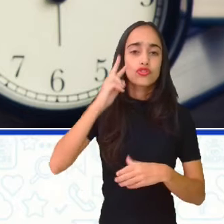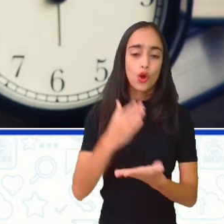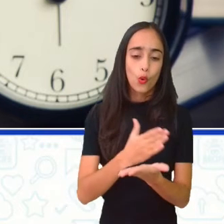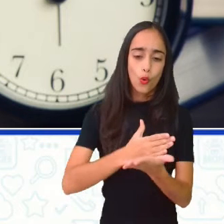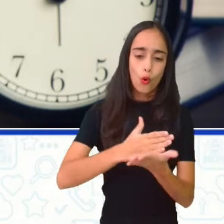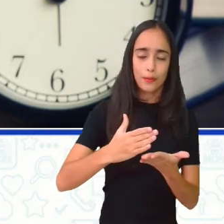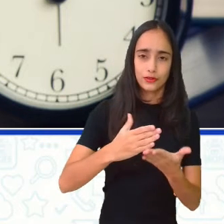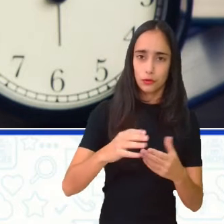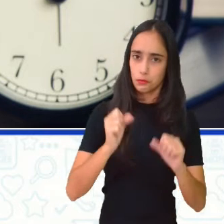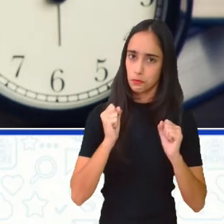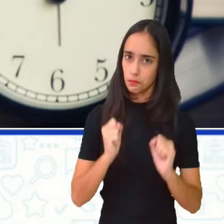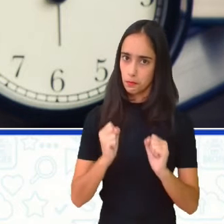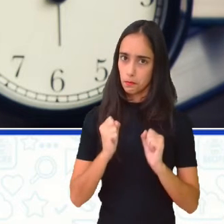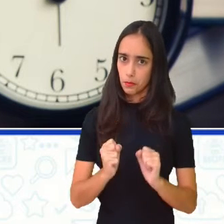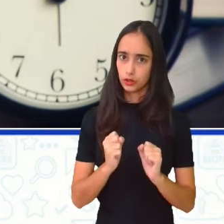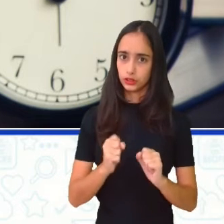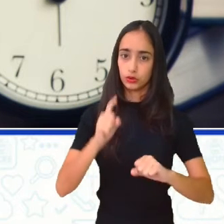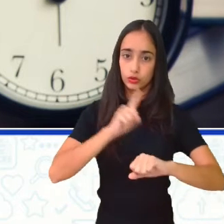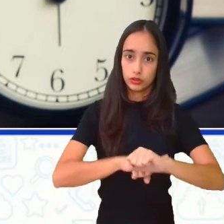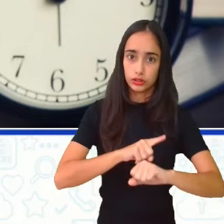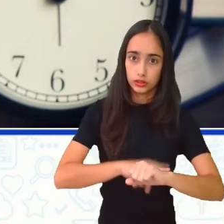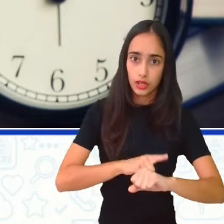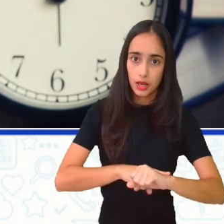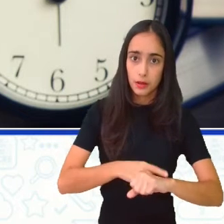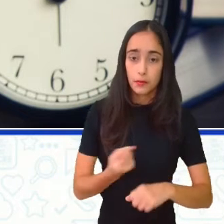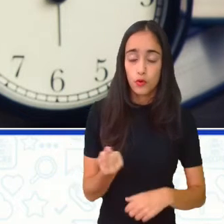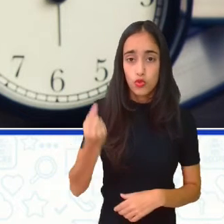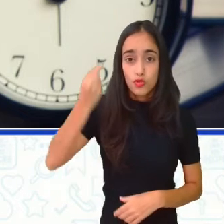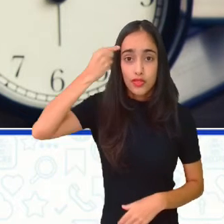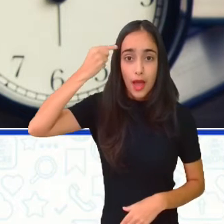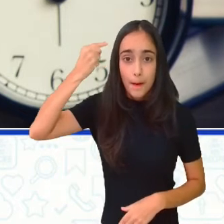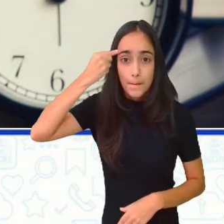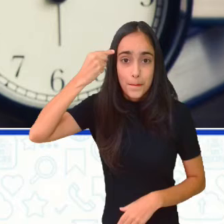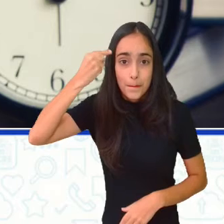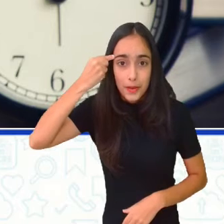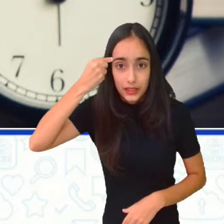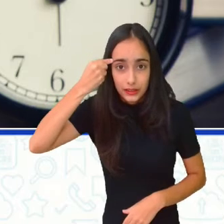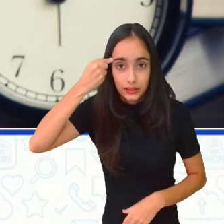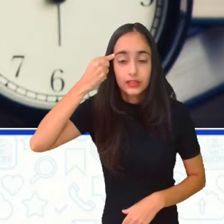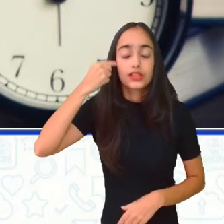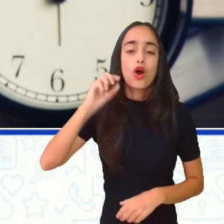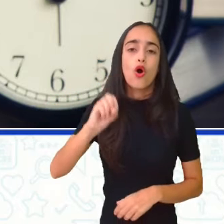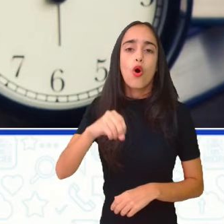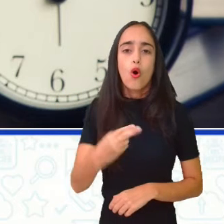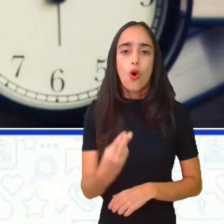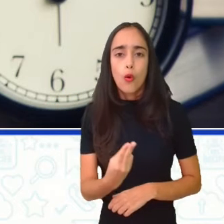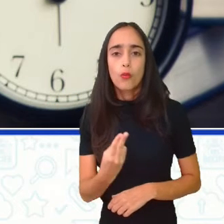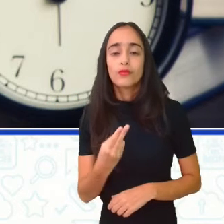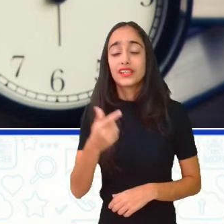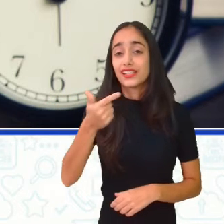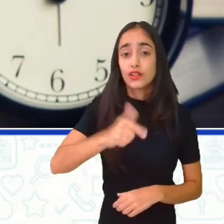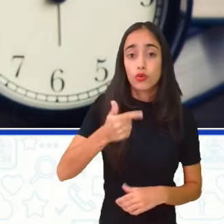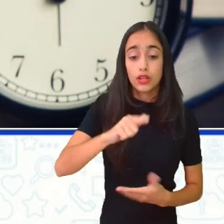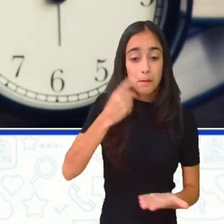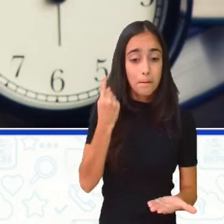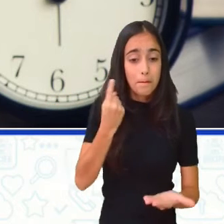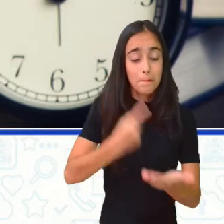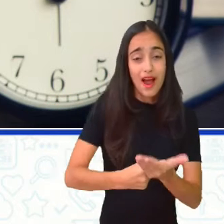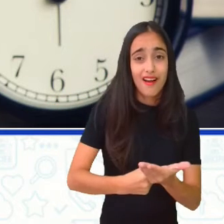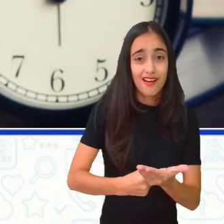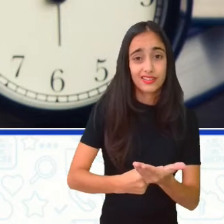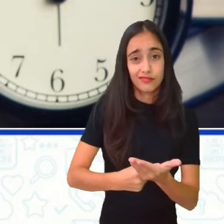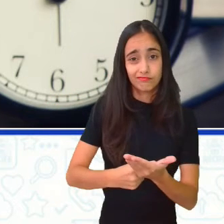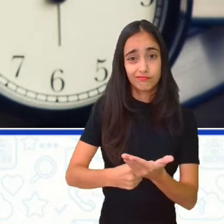psicológico. Psicológico é que vai acontecer quando está dentro da mente da personagem e não há uma marcação de tempo muito definida,